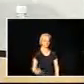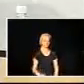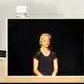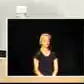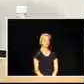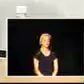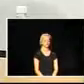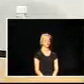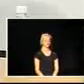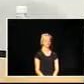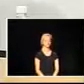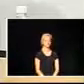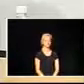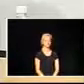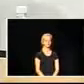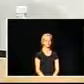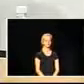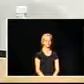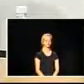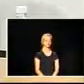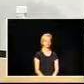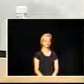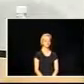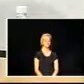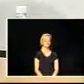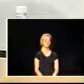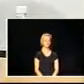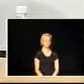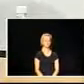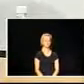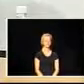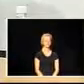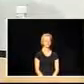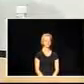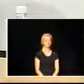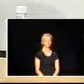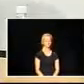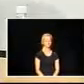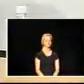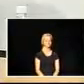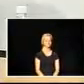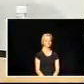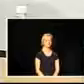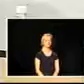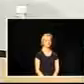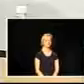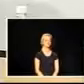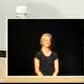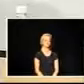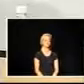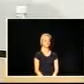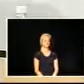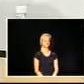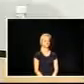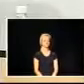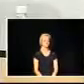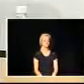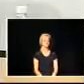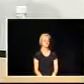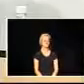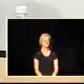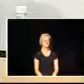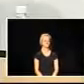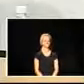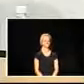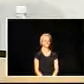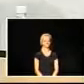passa a denominar-se Rua José Betim, a atual Rua 3 do loteamento residencial Helvetia, no bairro do Barreiro, neste município. Artigo